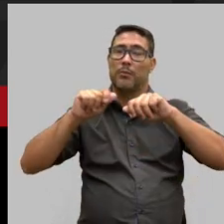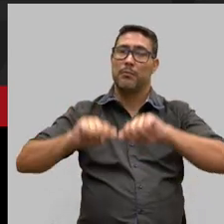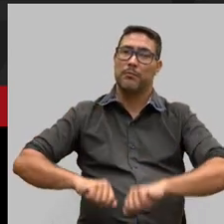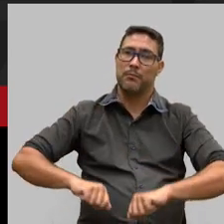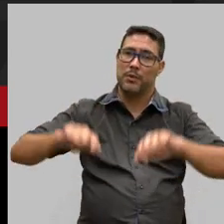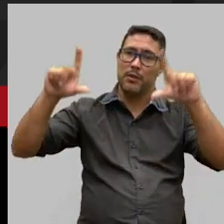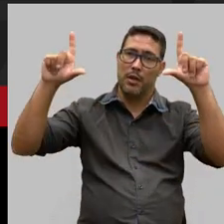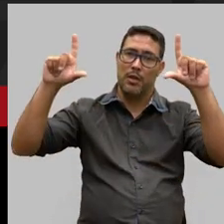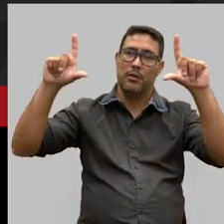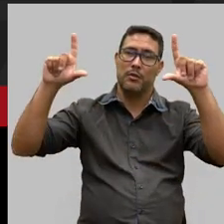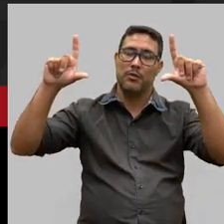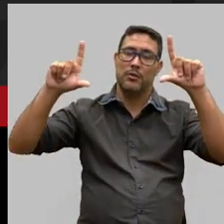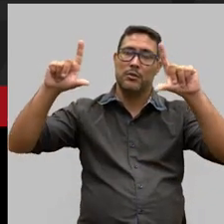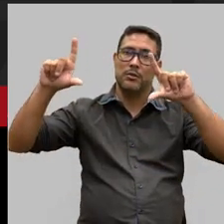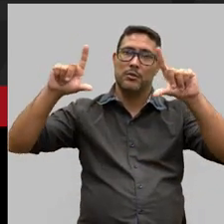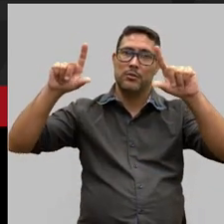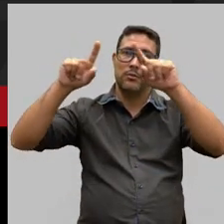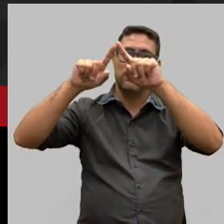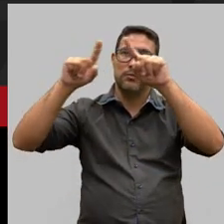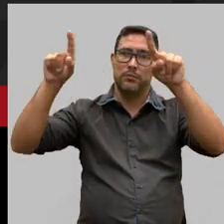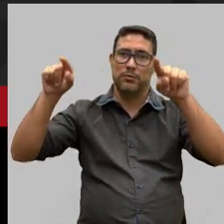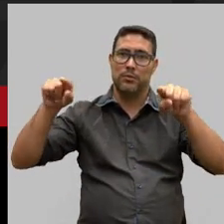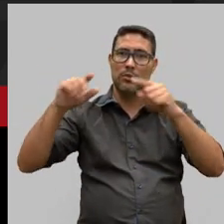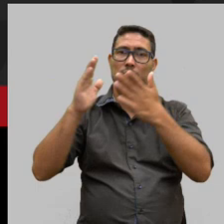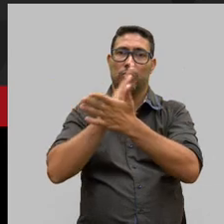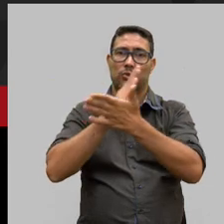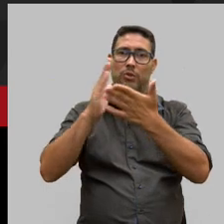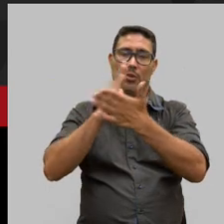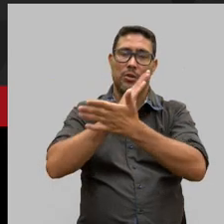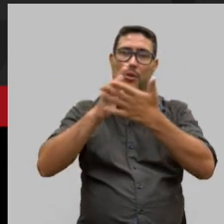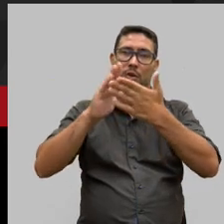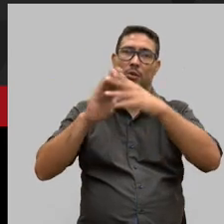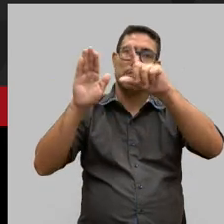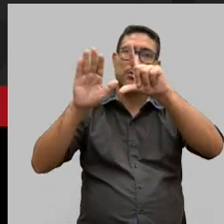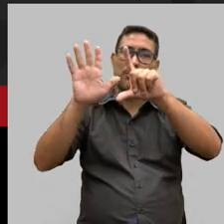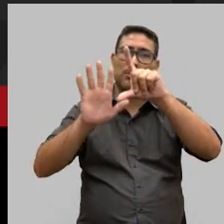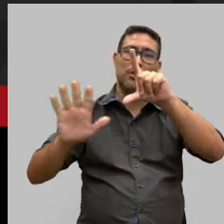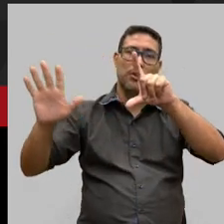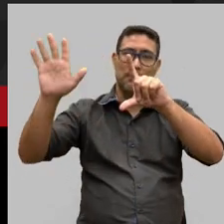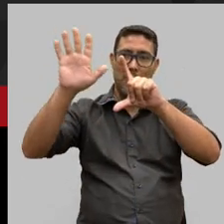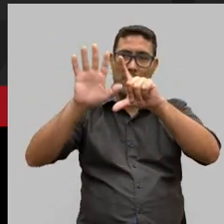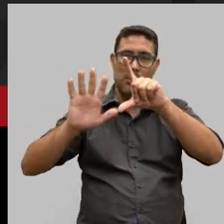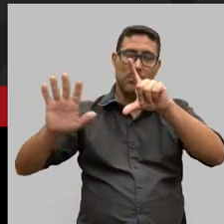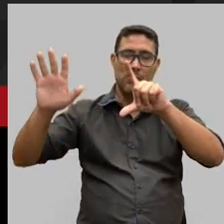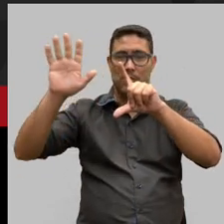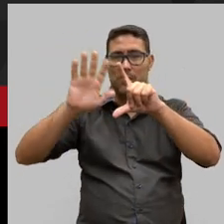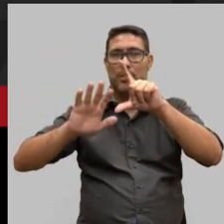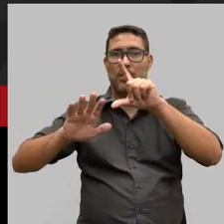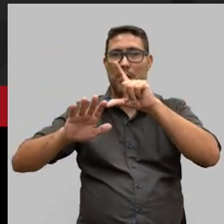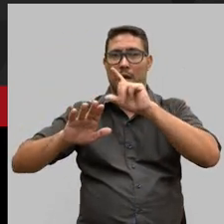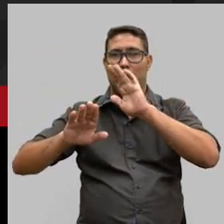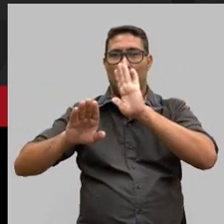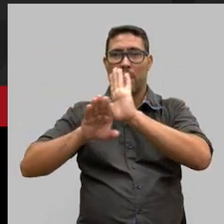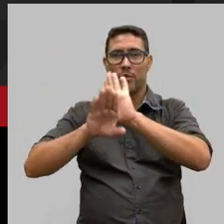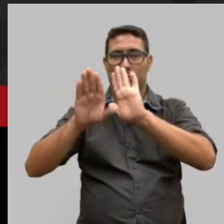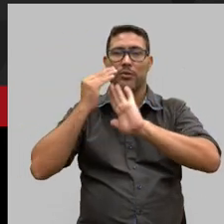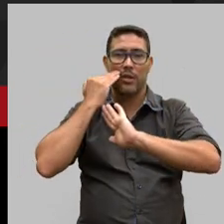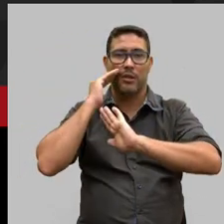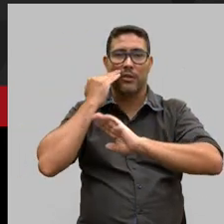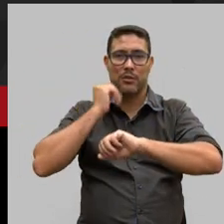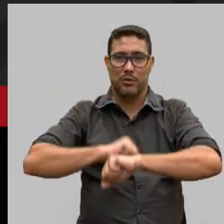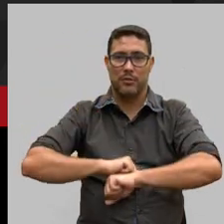lado aqui ó eu trouxe algumas imagens né porque eu acho que às vezes a imagem fala mais Que 1000 palavras